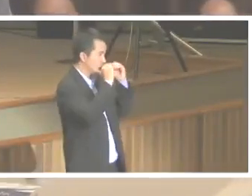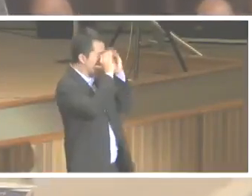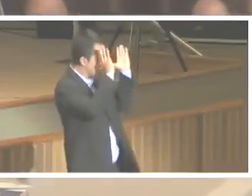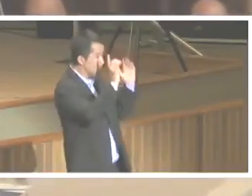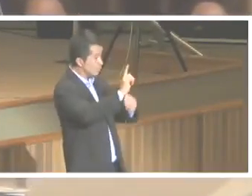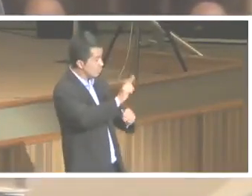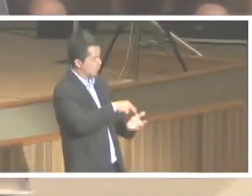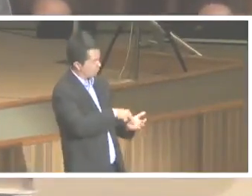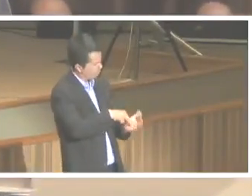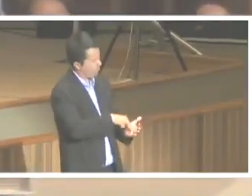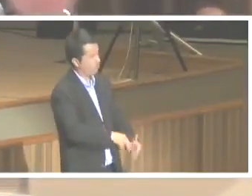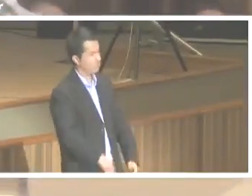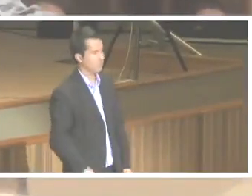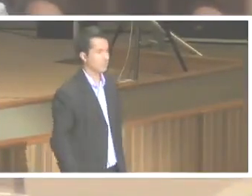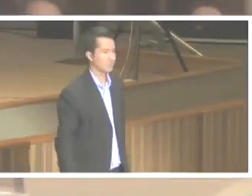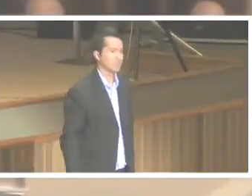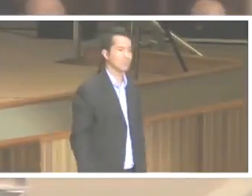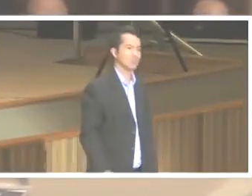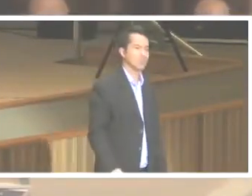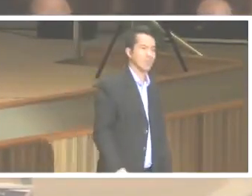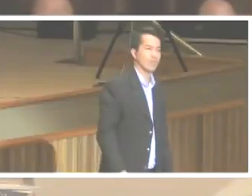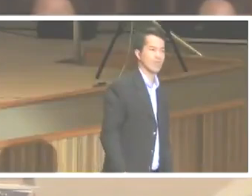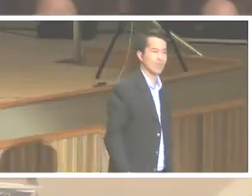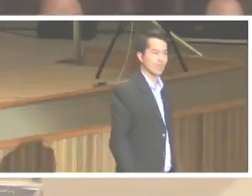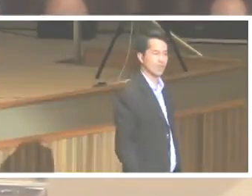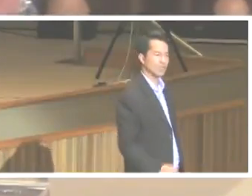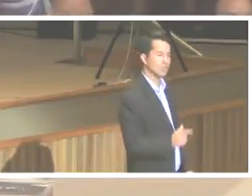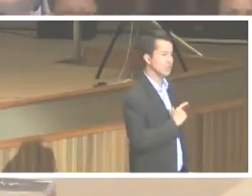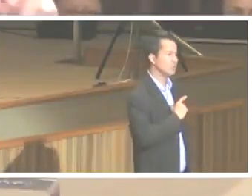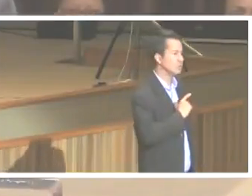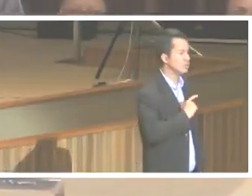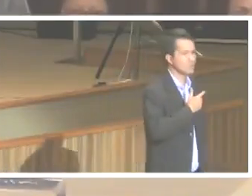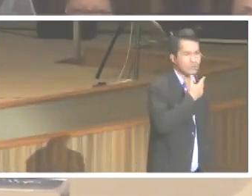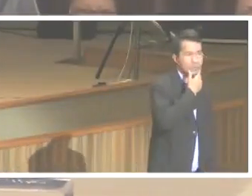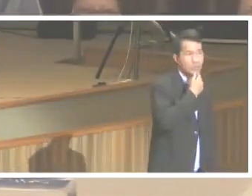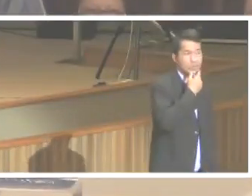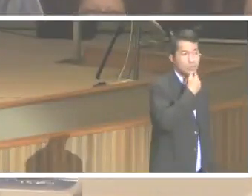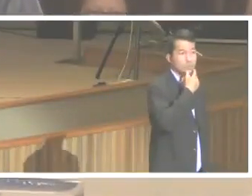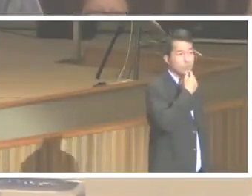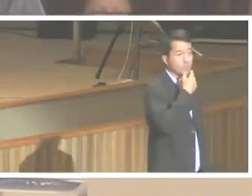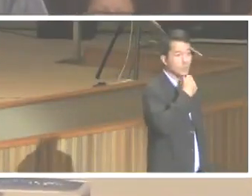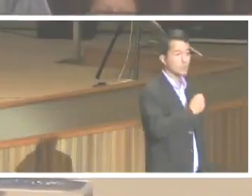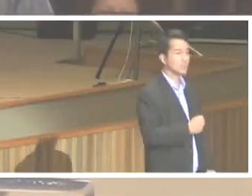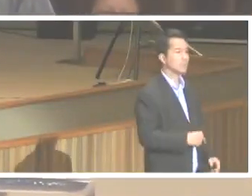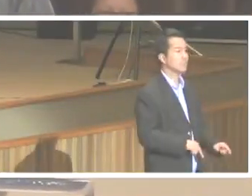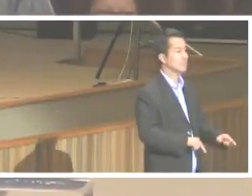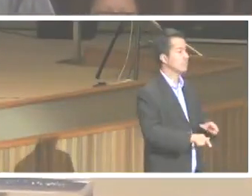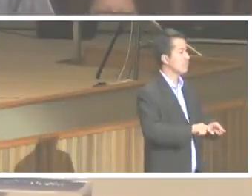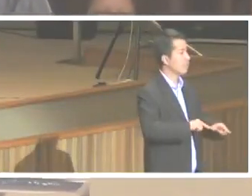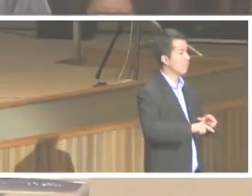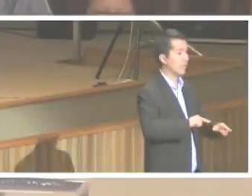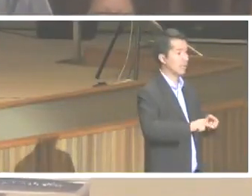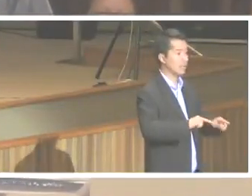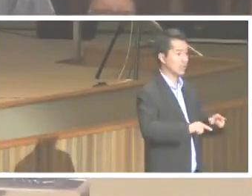ele era o primeiro na denominação dele é trabalhar integralmente na ação social da igreja